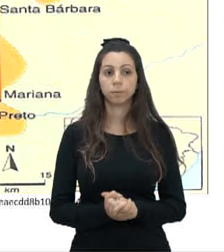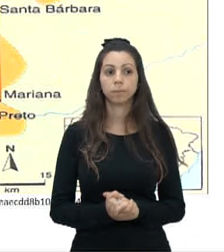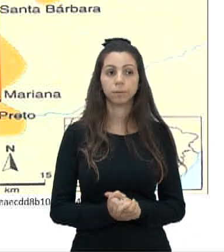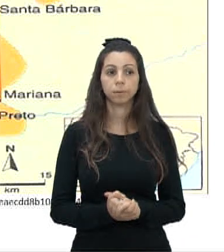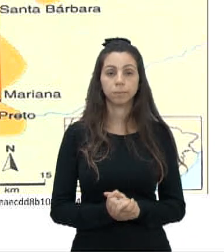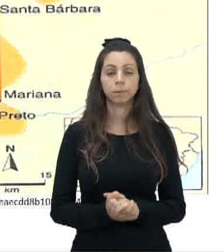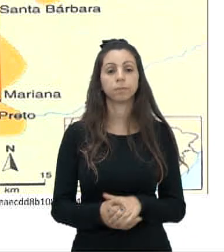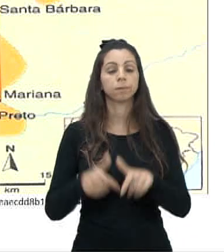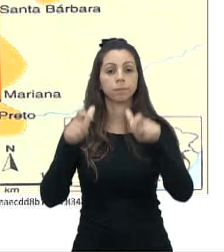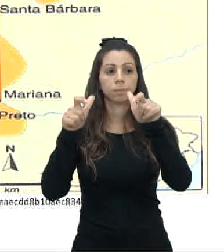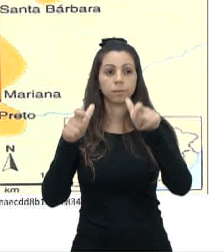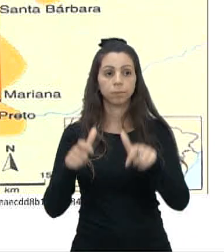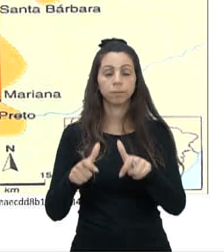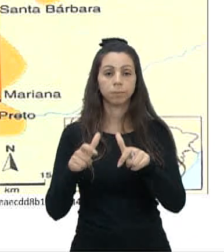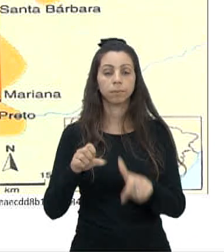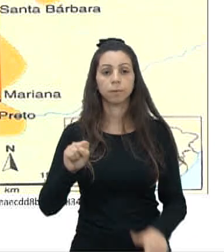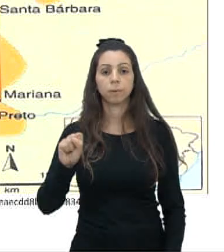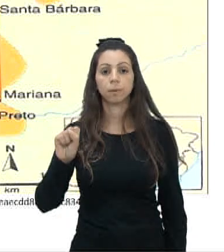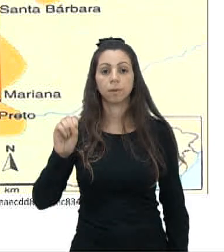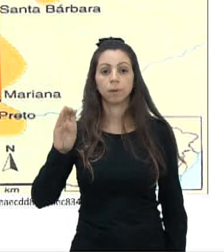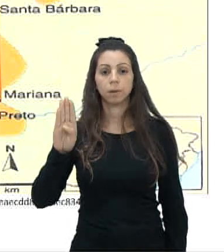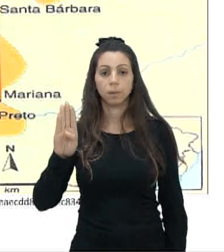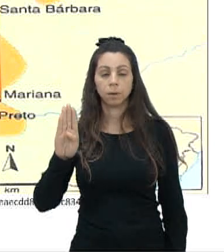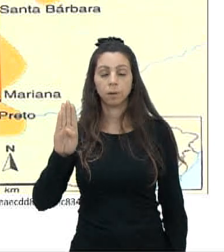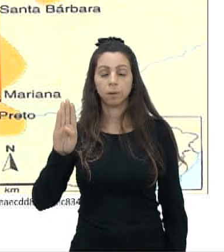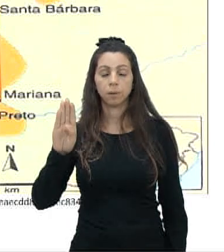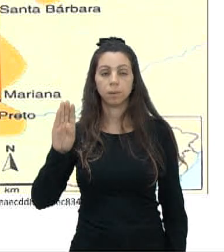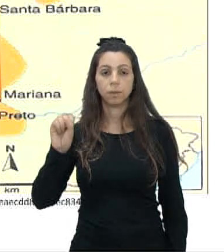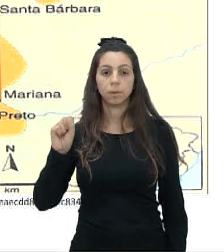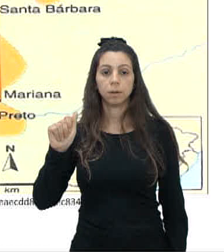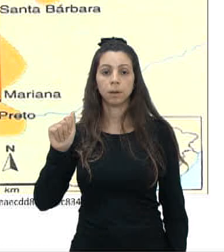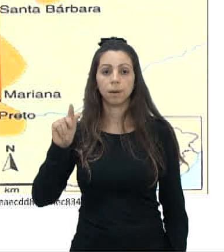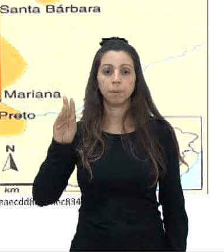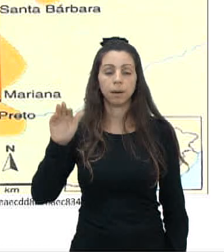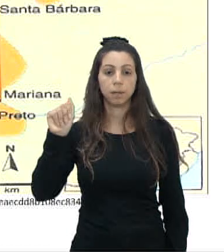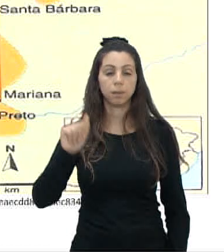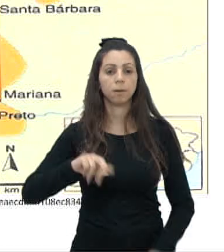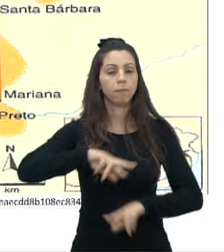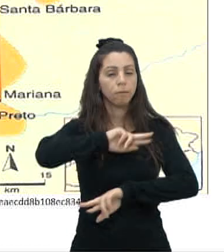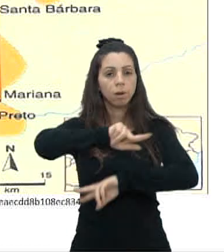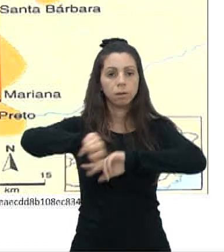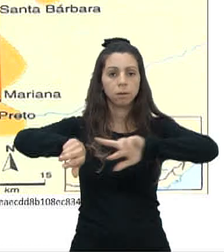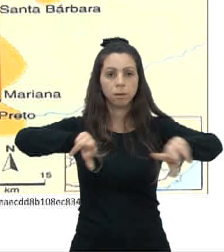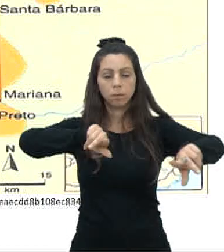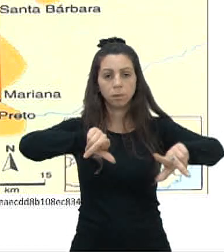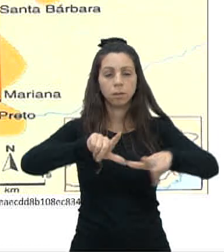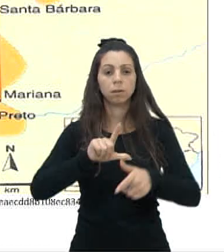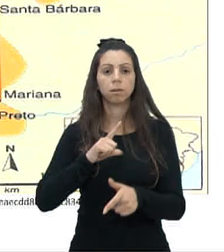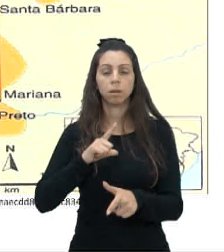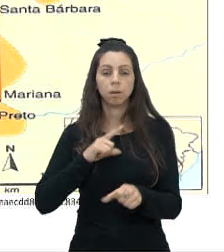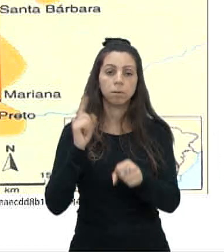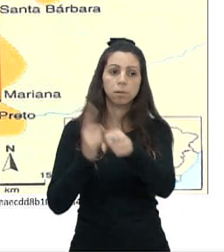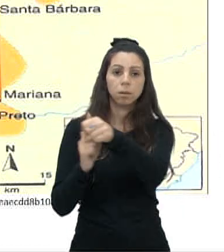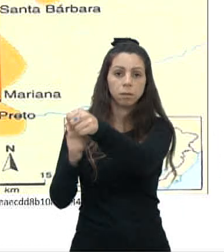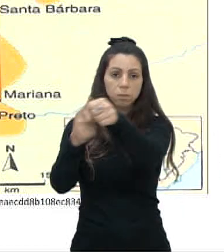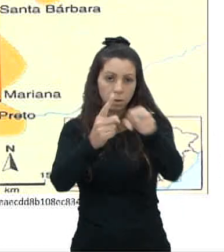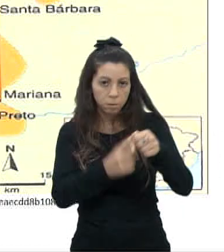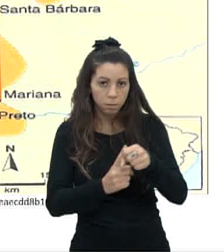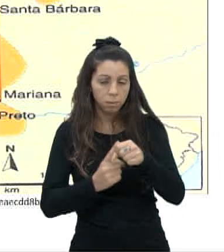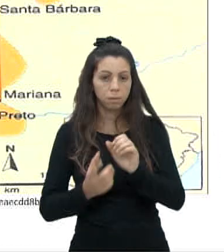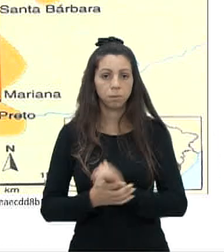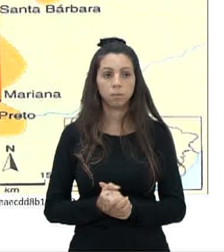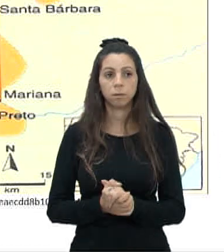algumas localidades: Sabará, Nova Lima, Congonhas, Ouro Preto, Mariana e Santa Bárbara. E aí nós